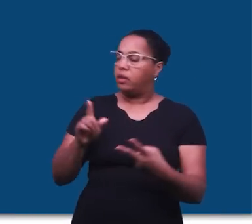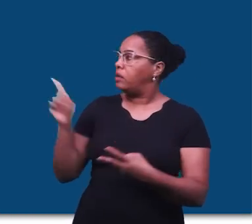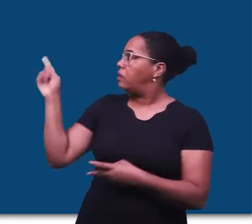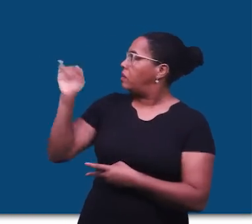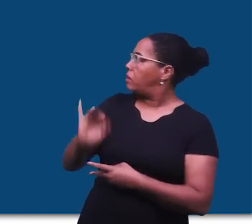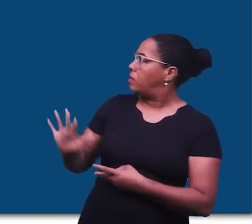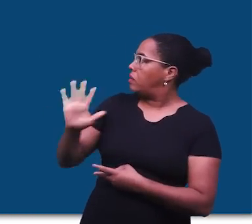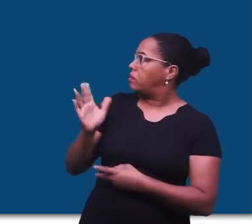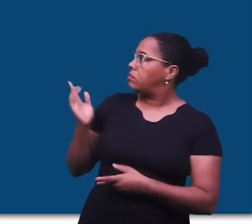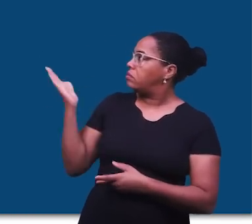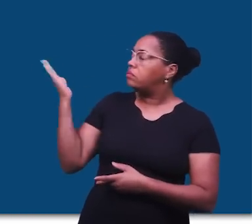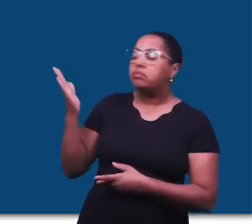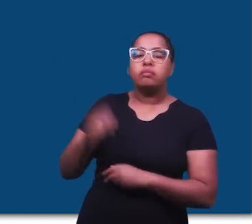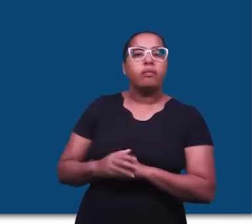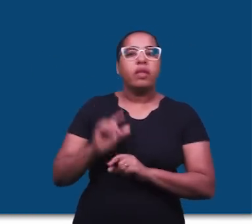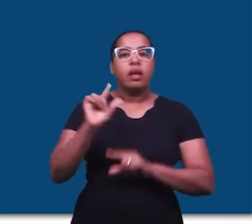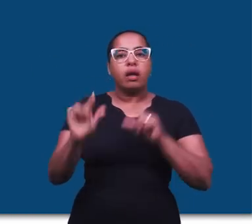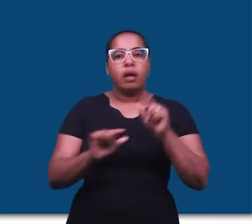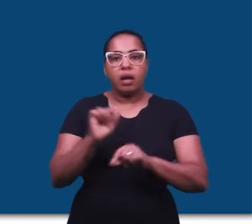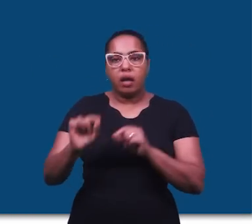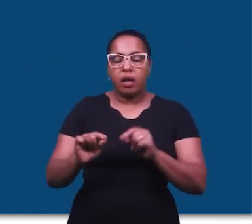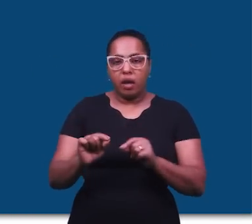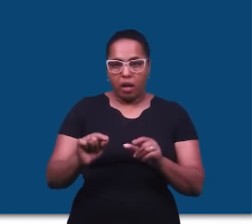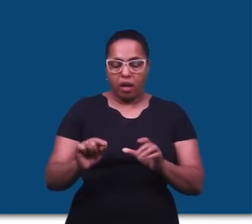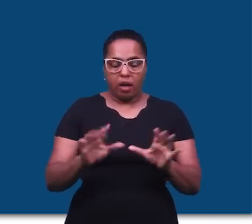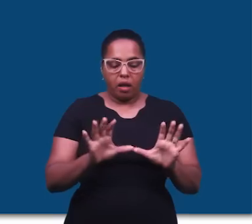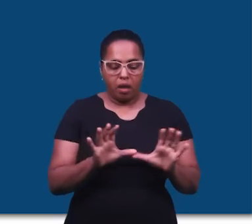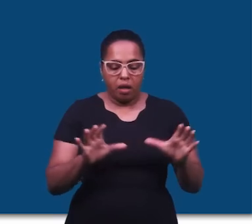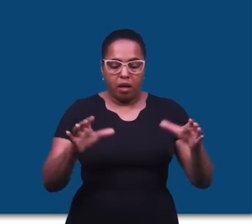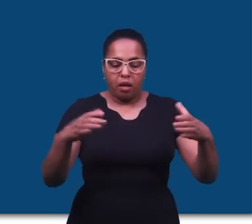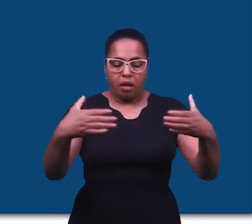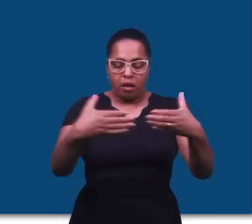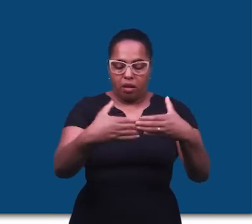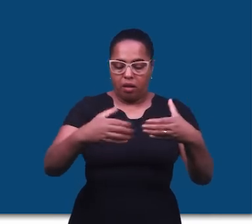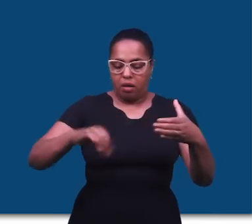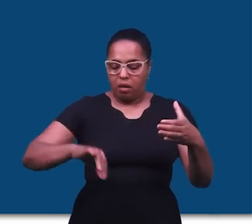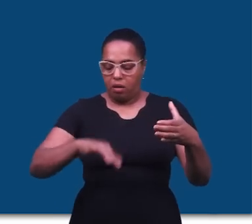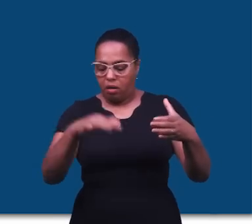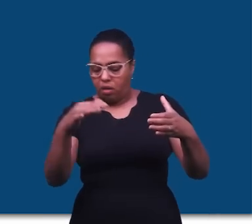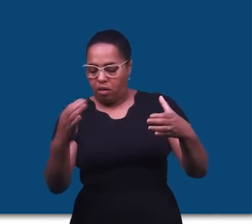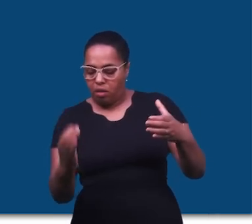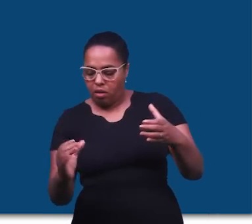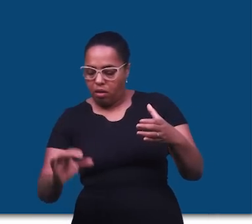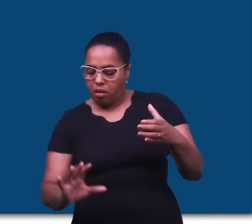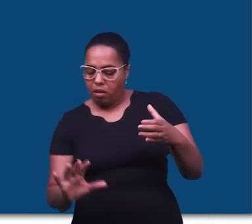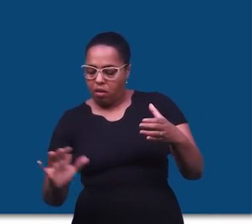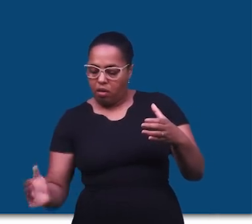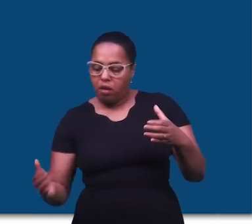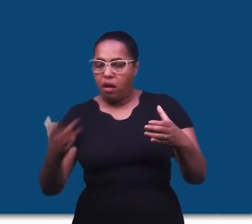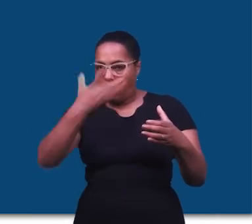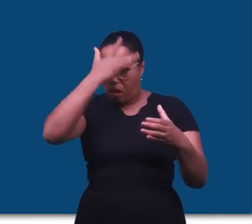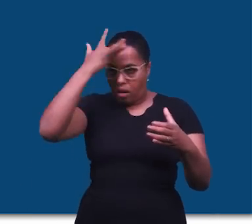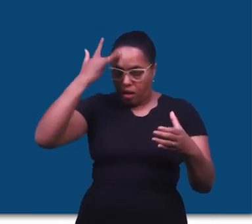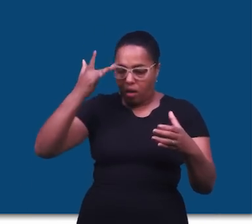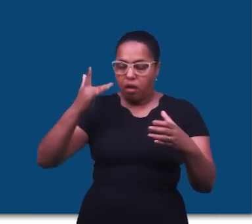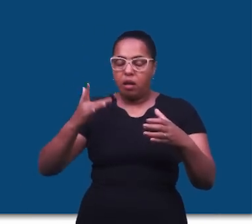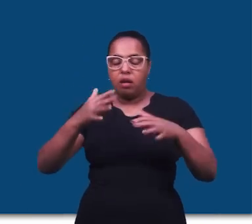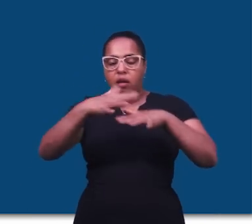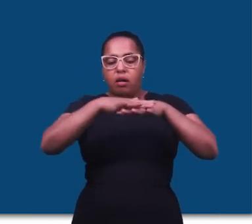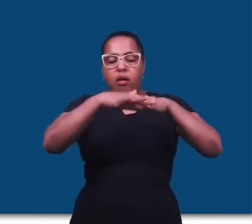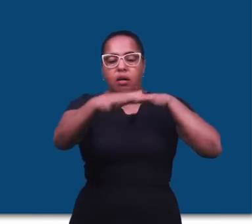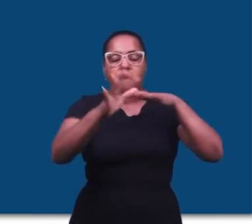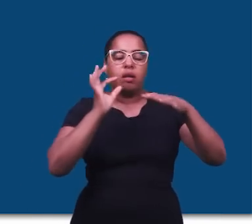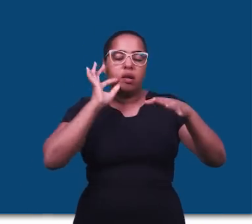vendo uma figura. Essa figura é a figura do lagar. O lagar é um recinto onde ali as pessoas que colhem as